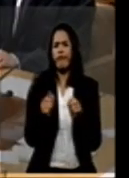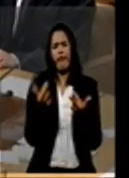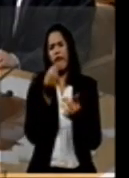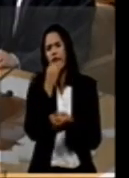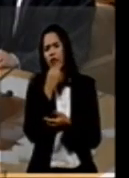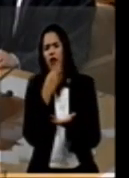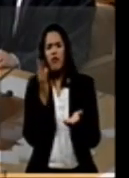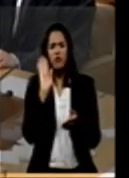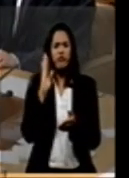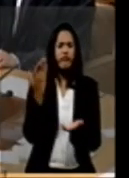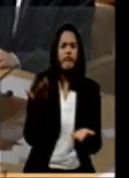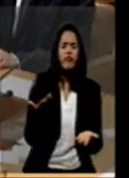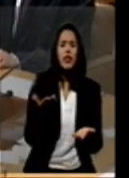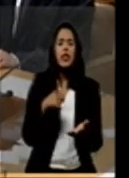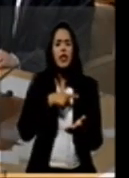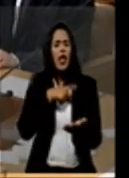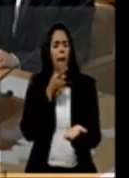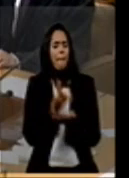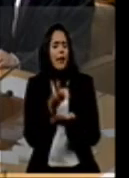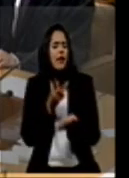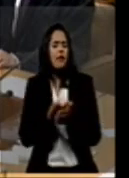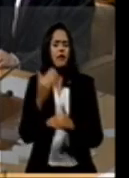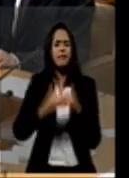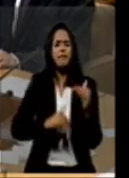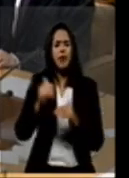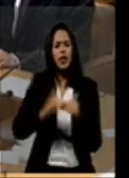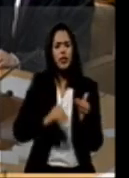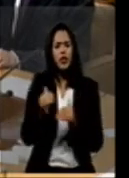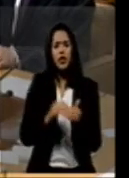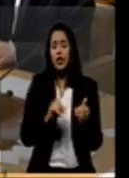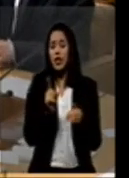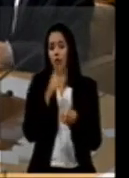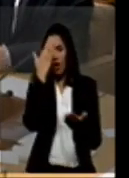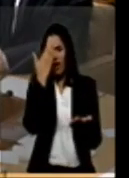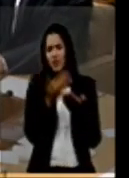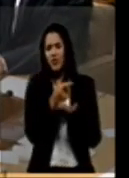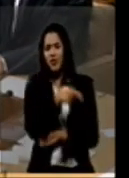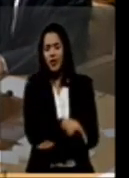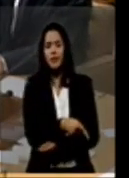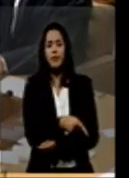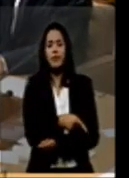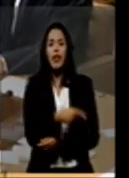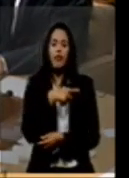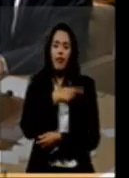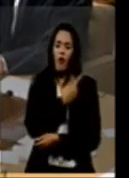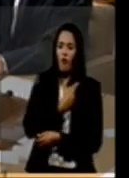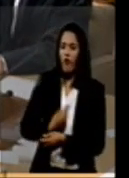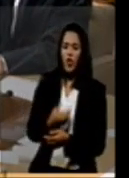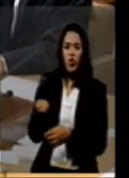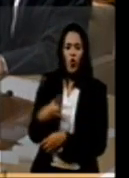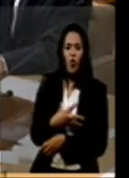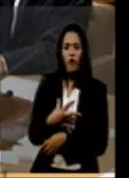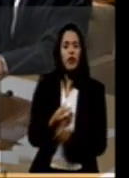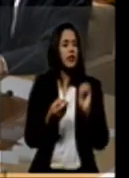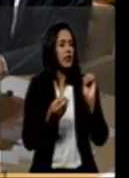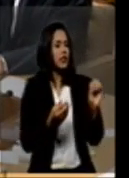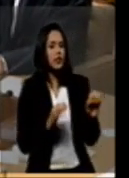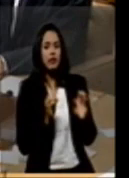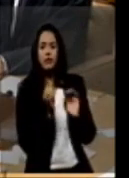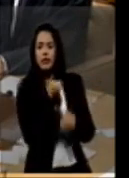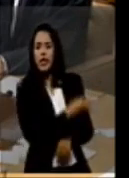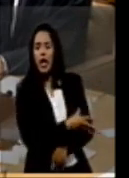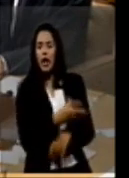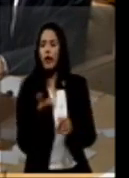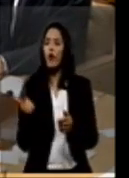mais e mesmas práticas que as desacreditam entra governo sai governo e race